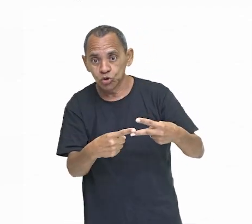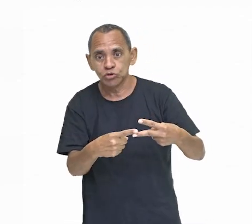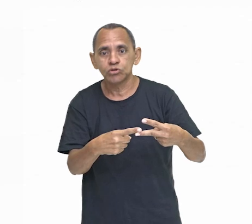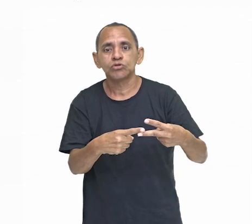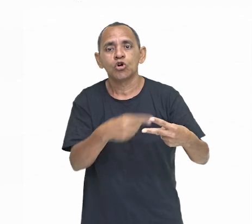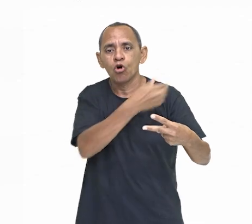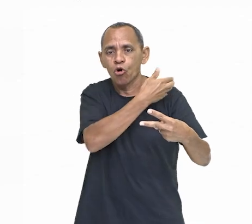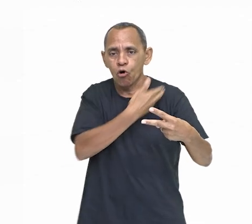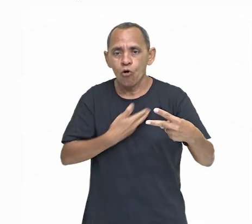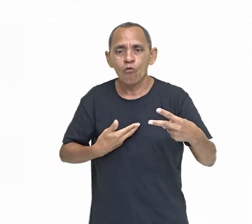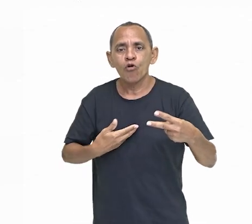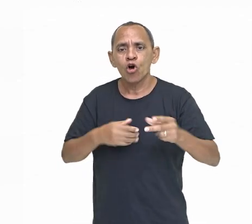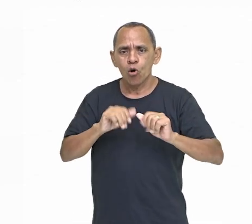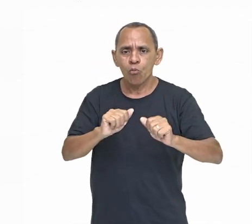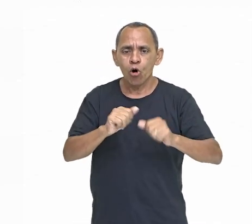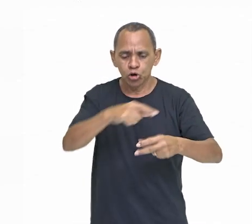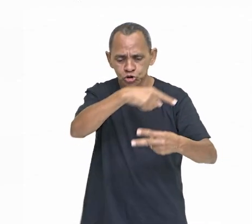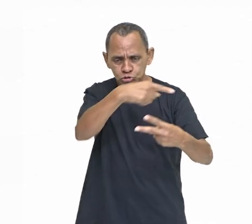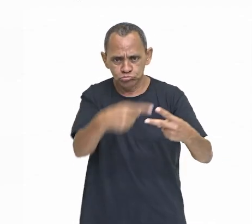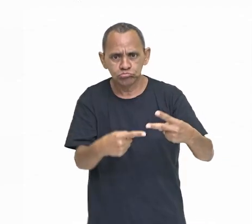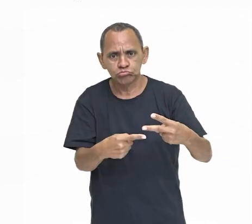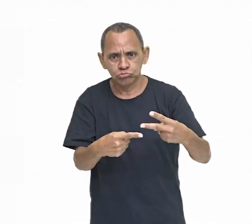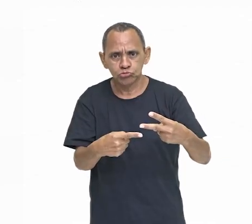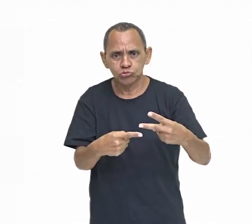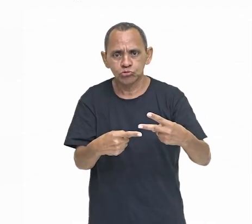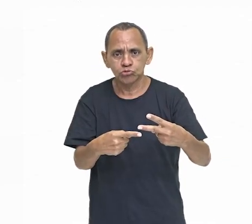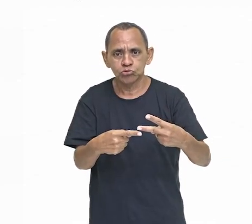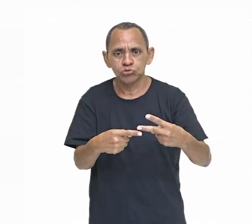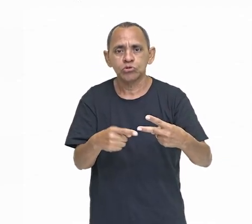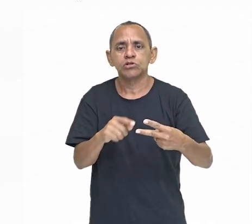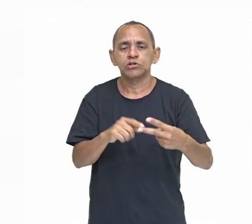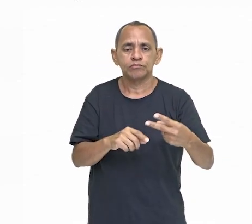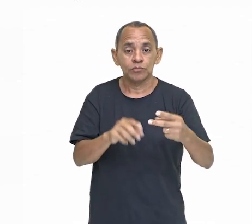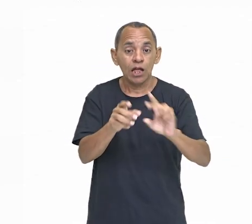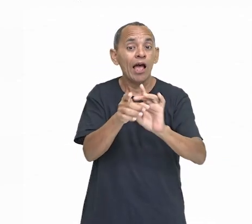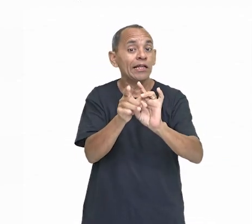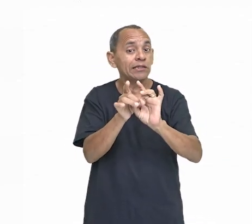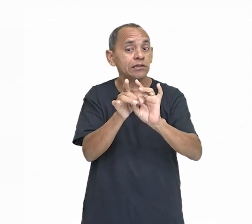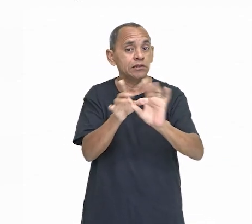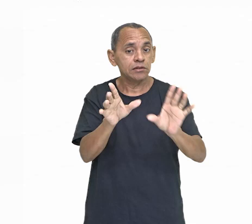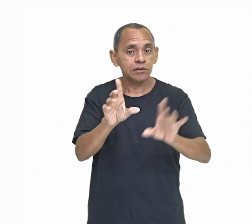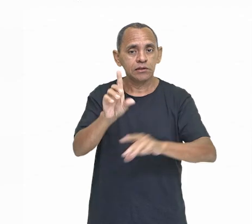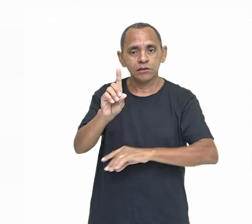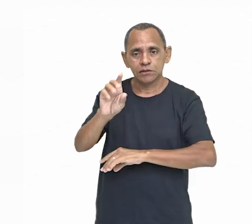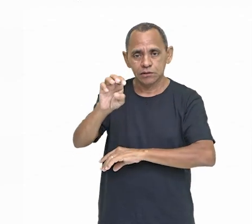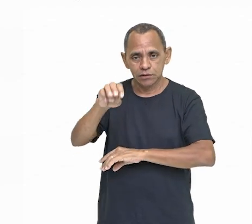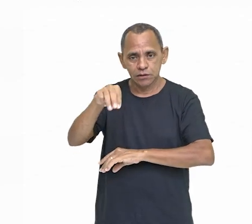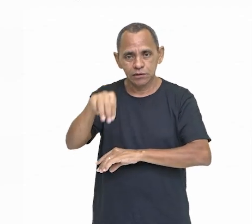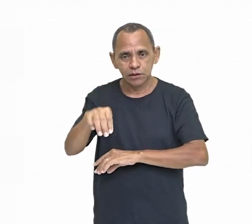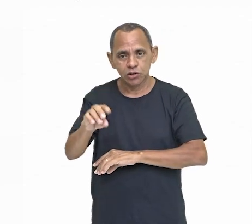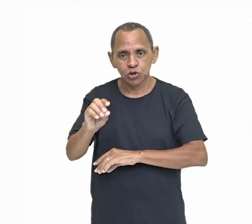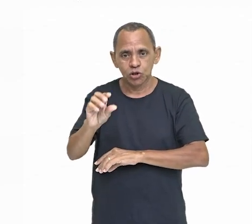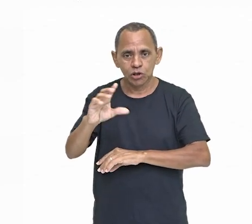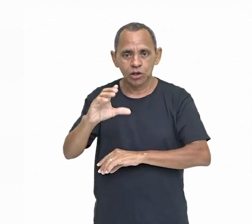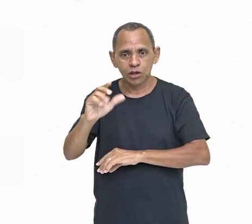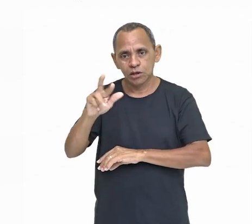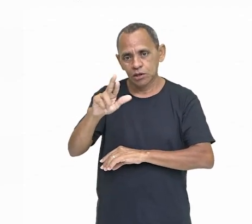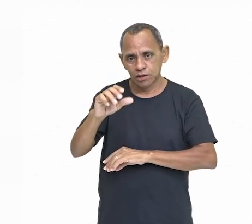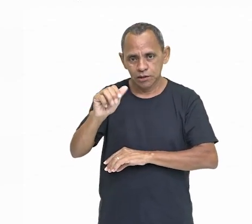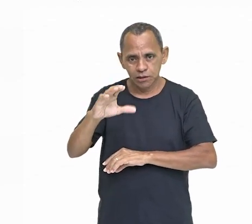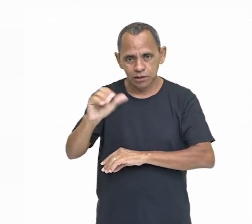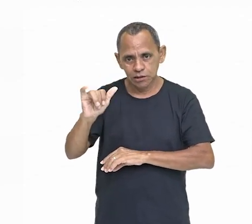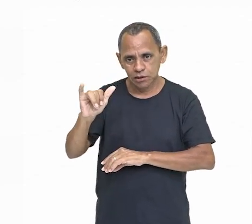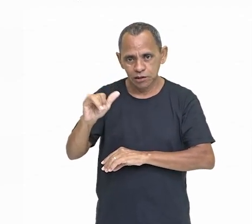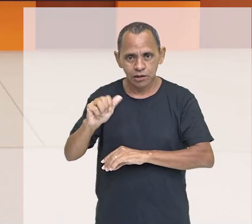O governo pode ser exercido sob 2 regimes. A democracia ou a ditadura.